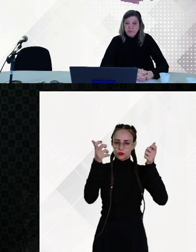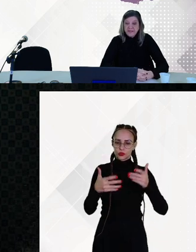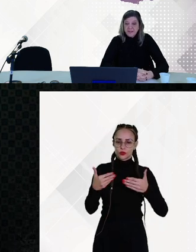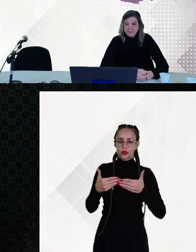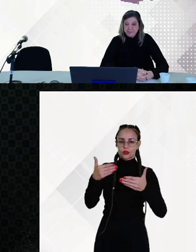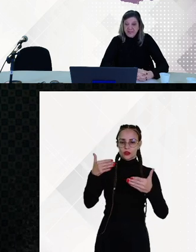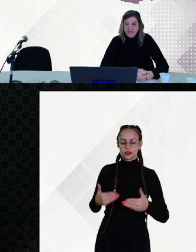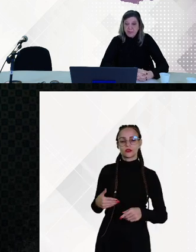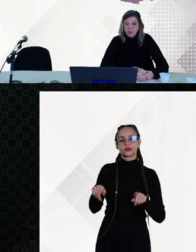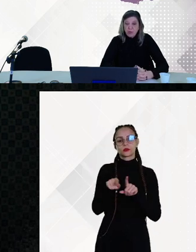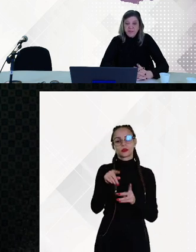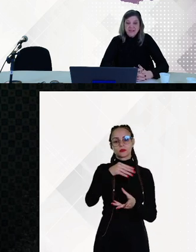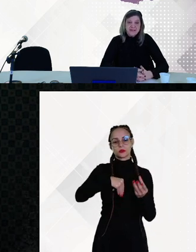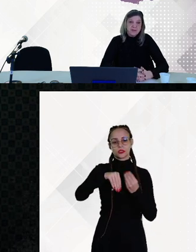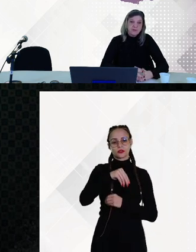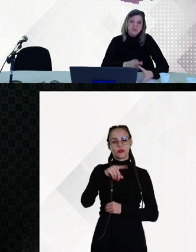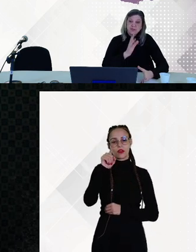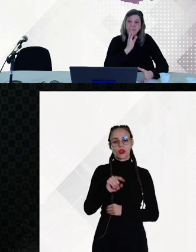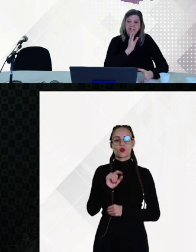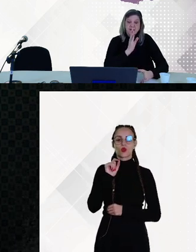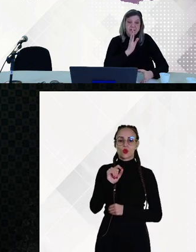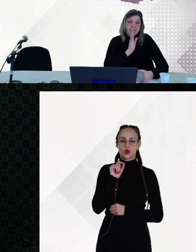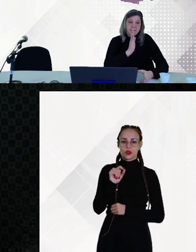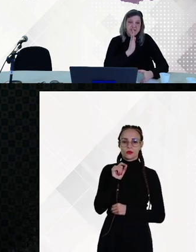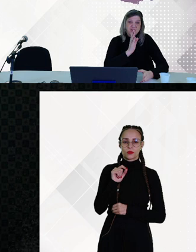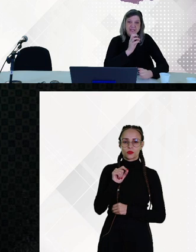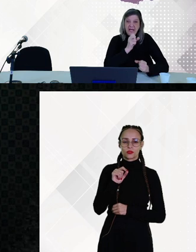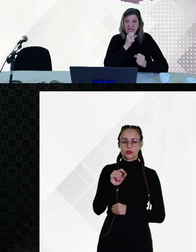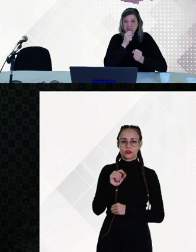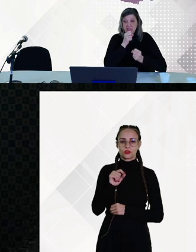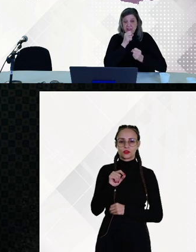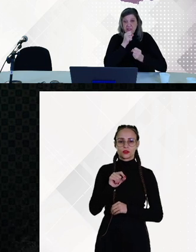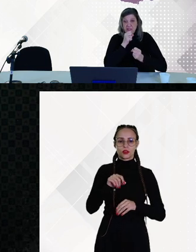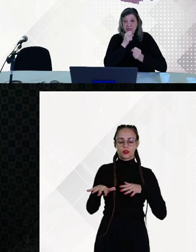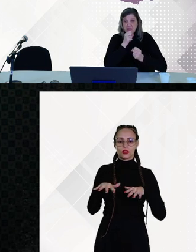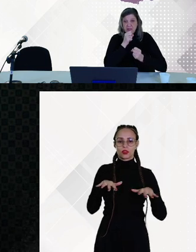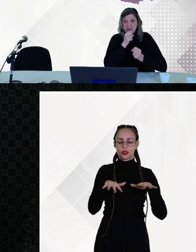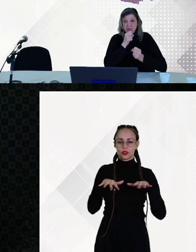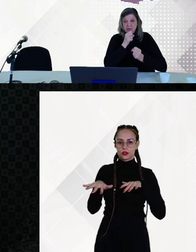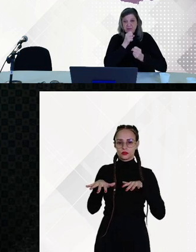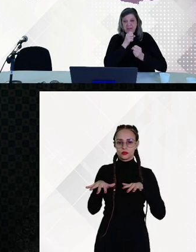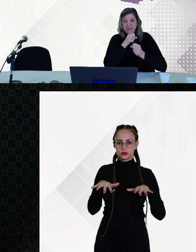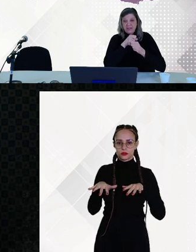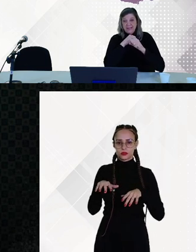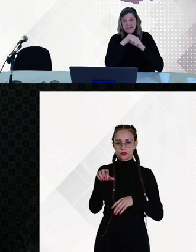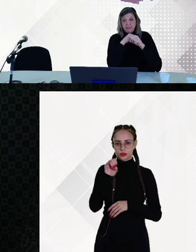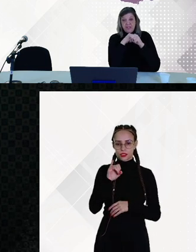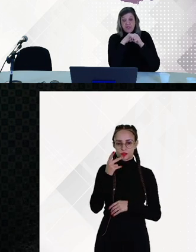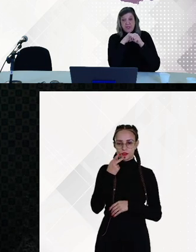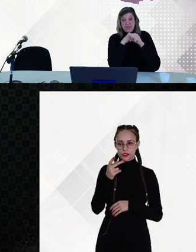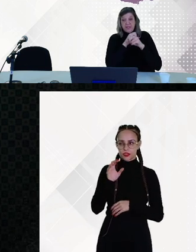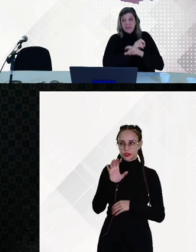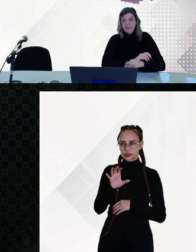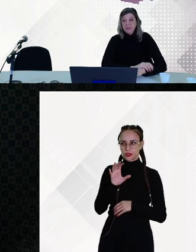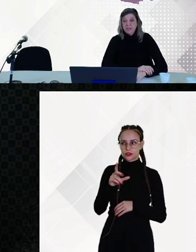e a mista, que é uma combinação de espasticidade, né? Se a gente fosse falar